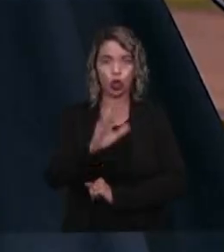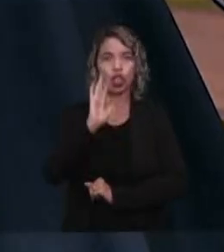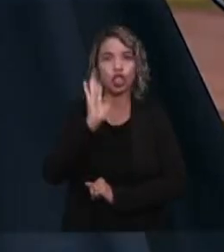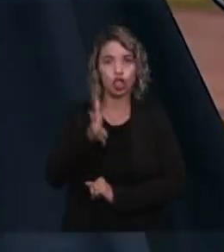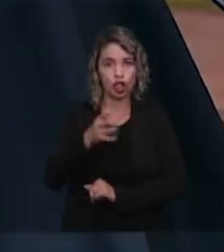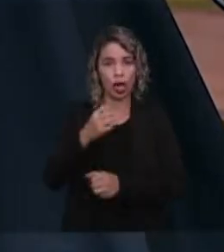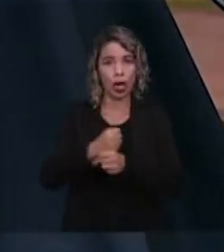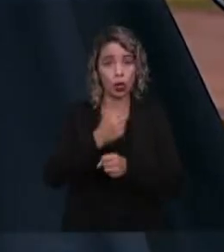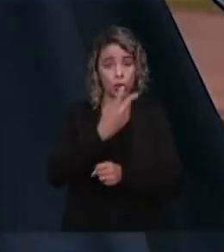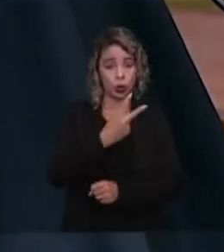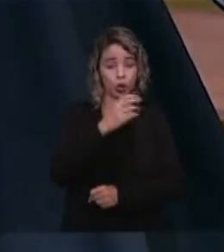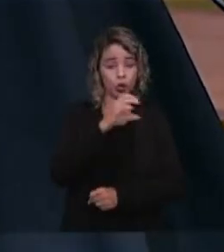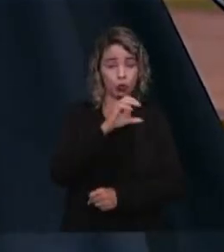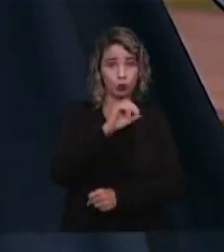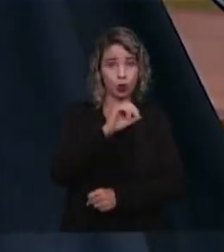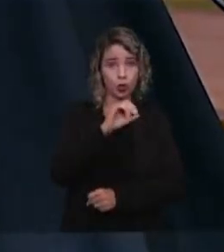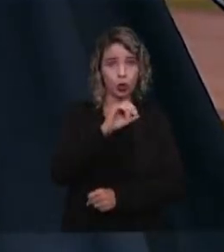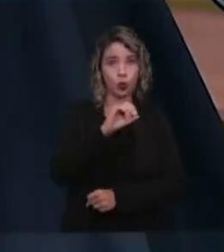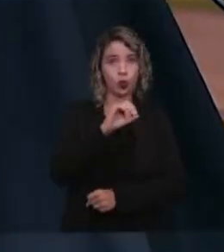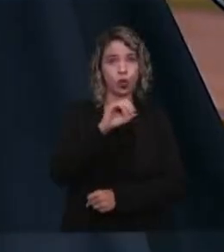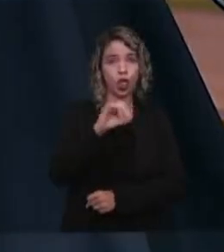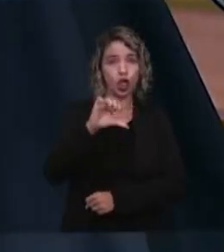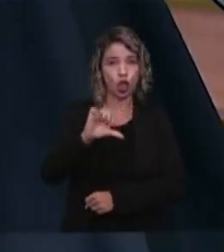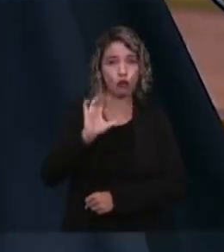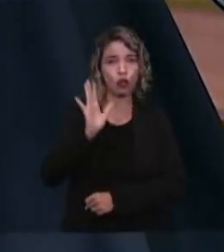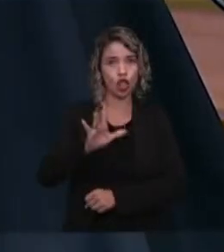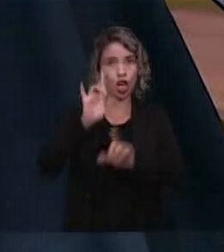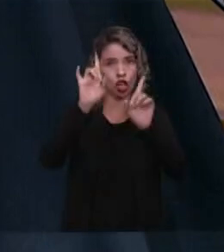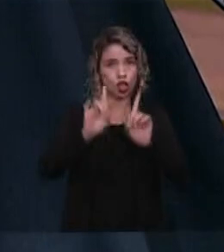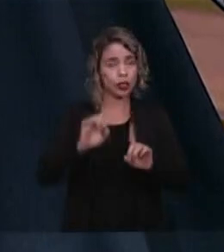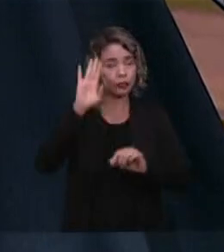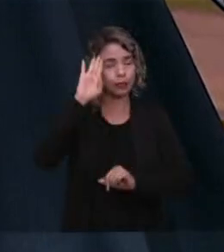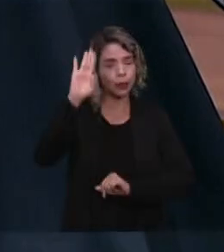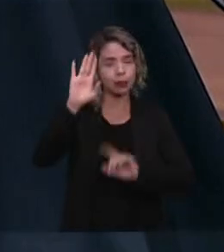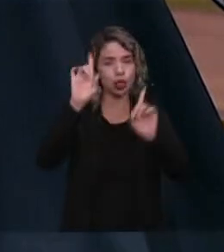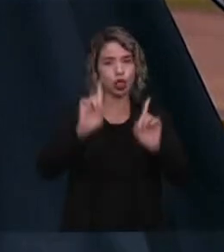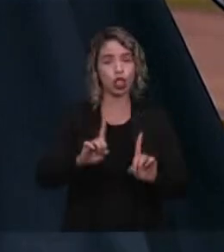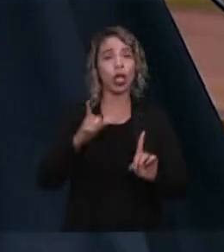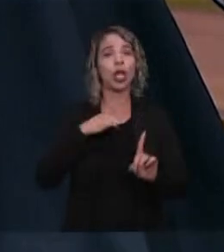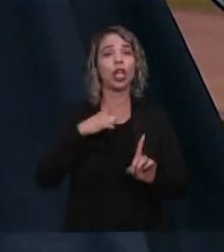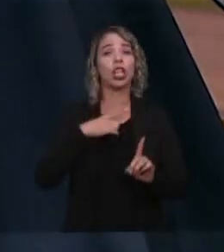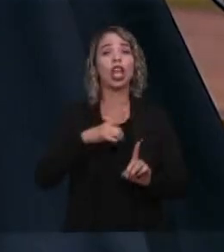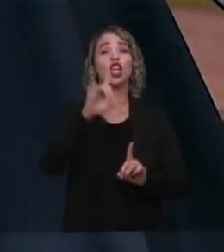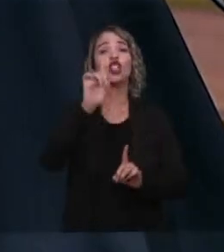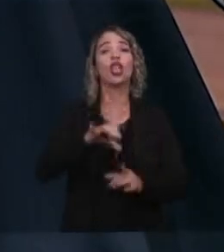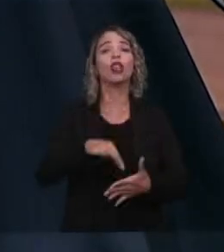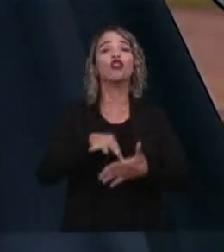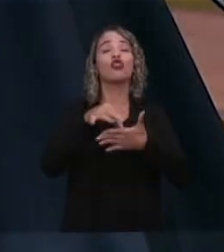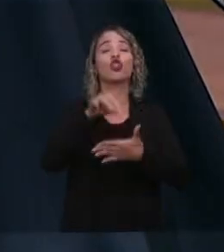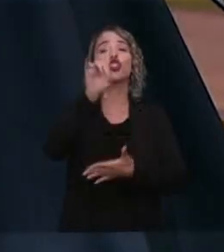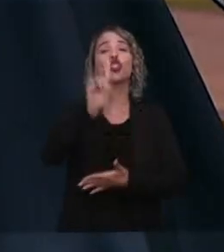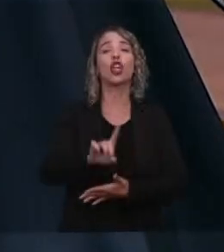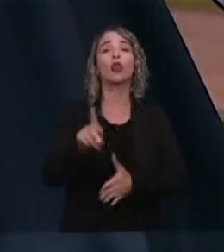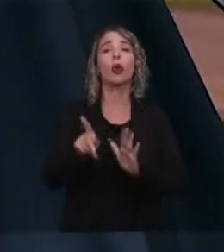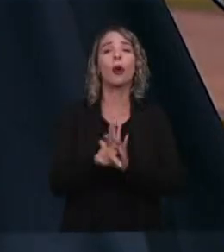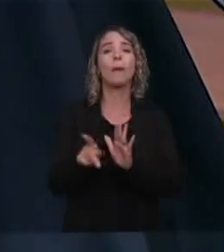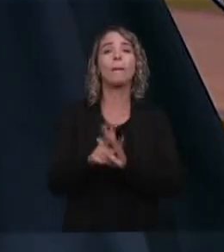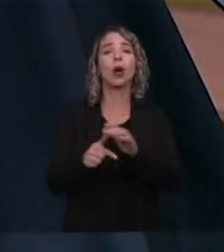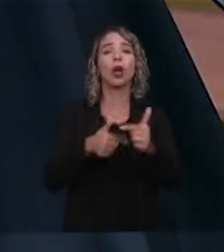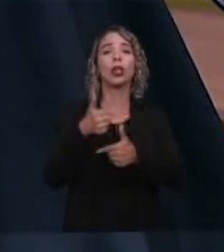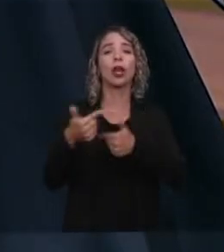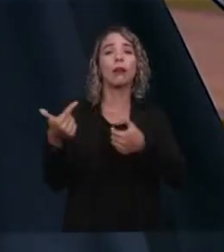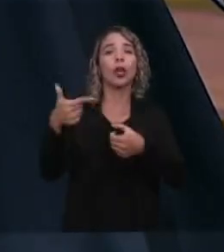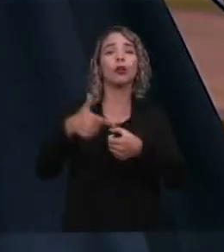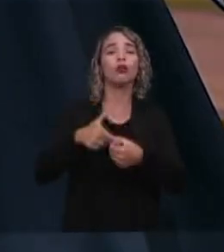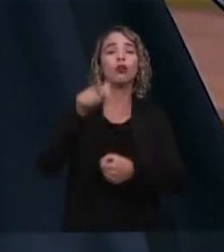já em 2009, assumido praticamente o controle das principais diretorias e recebido o direito de fazer a indicação do diretor da rede de postos e serviços,